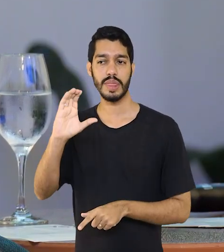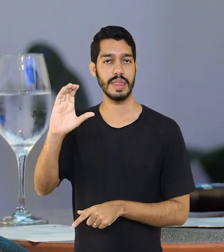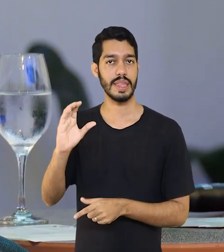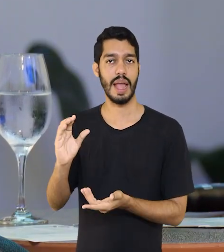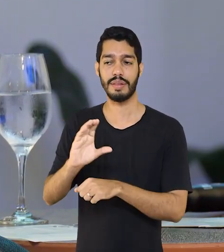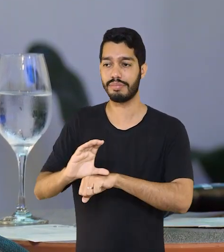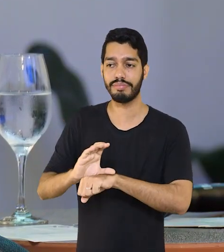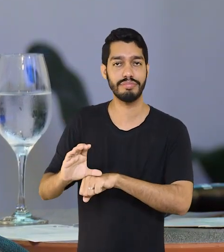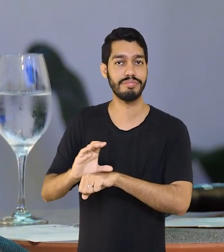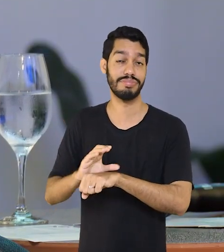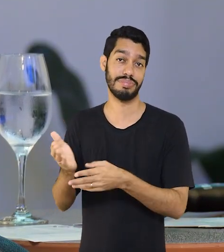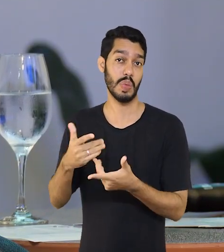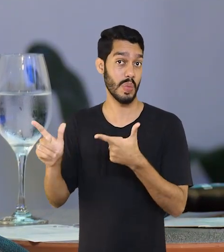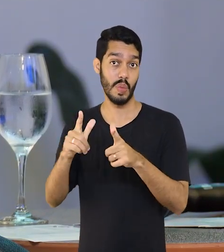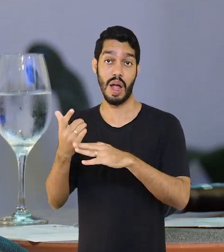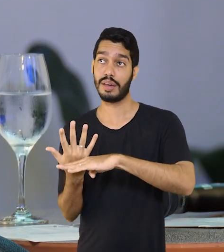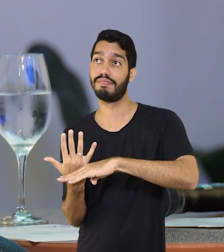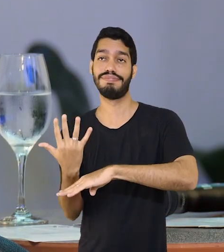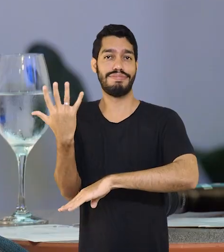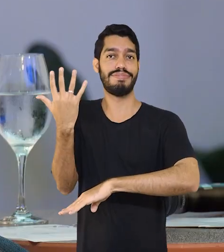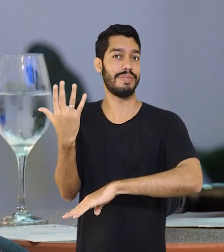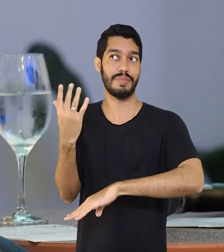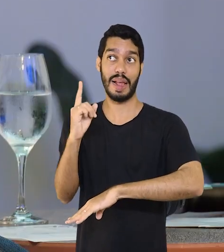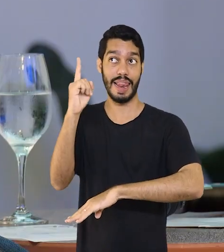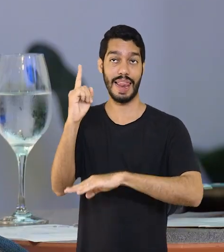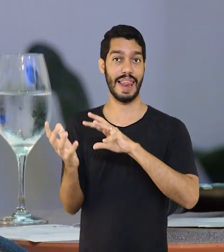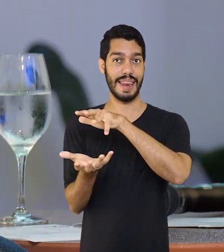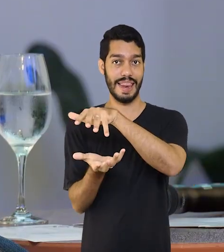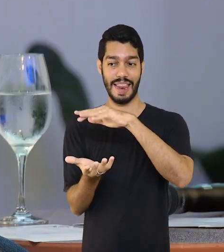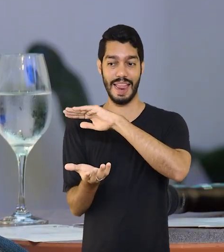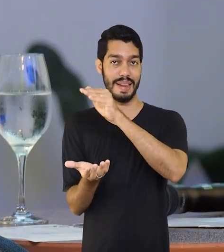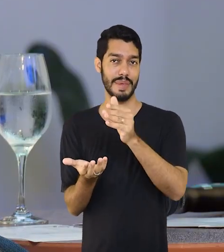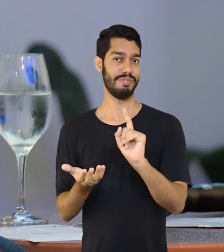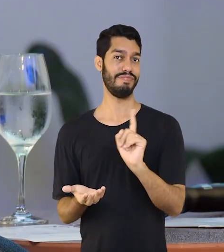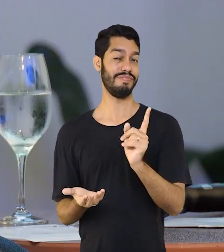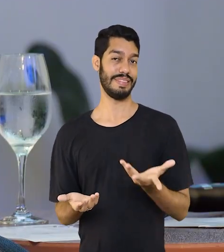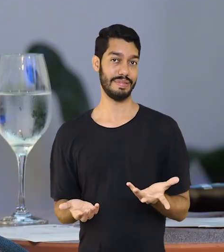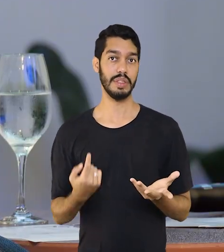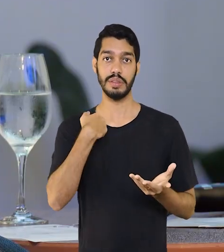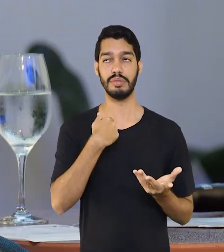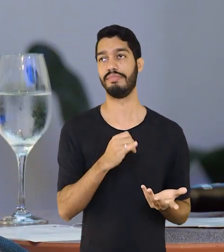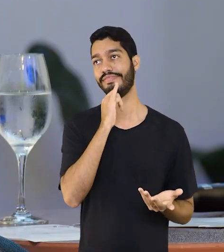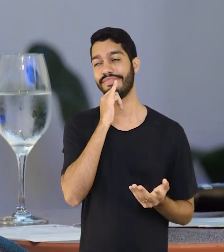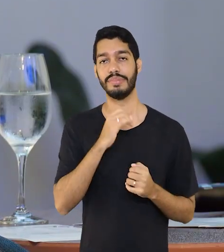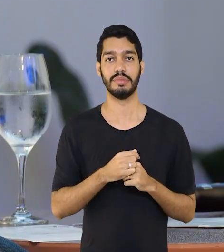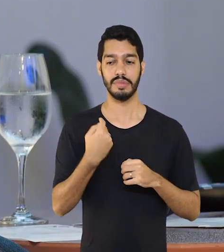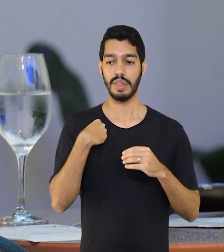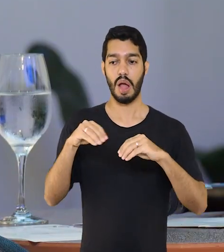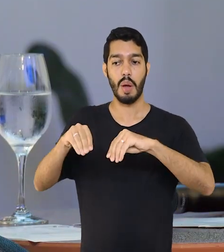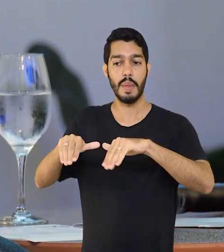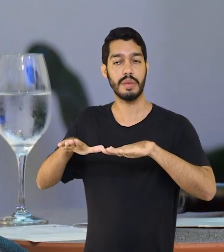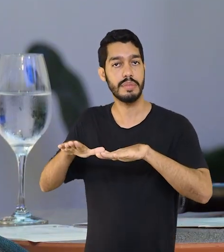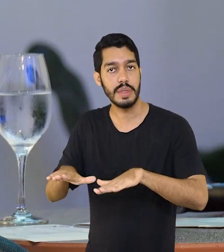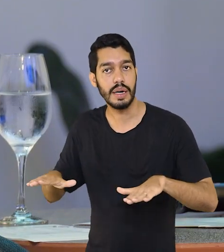carbono fica ali, não vai para a atmosfera, e na hora que você replanta ou utiliza novamente aquela